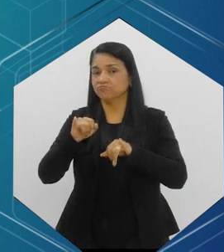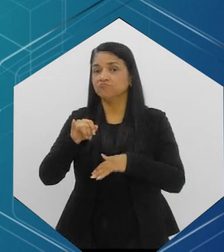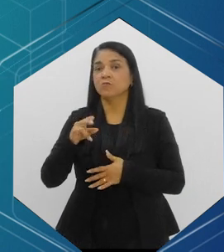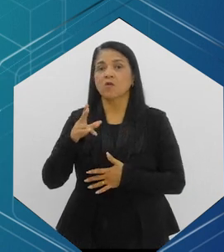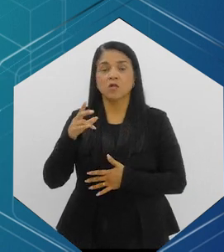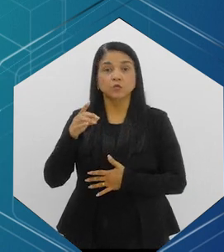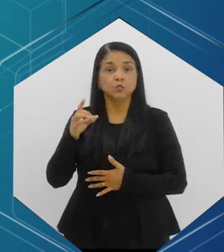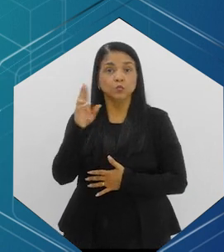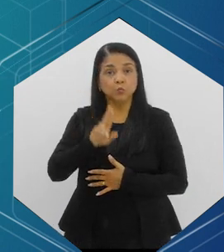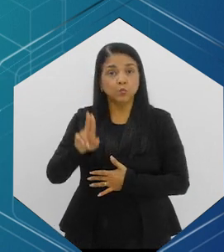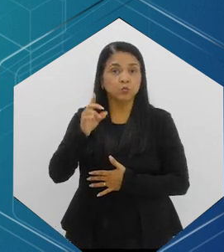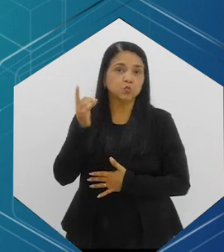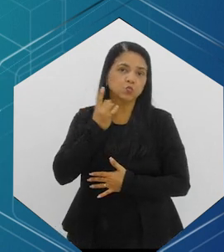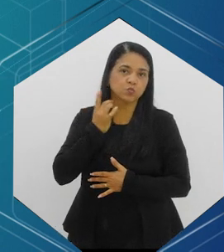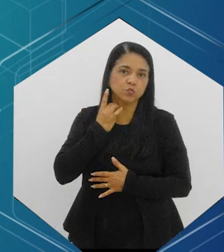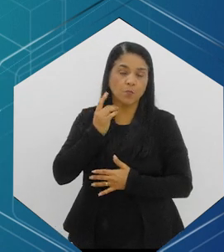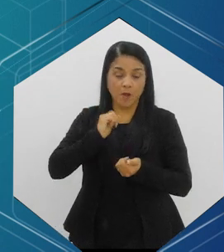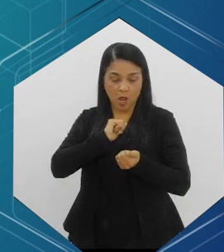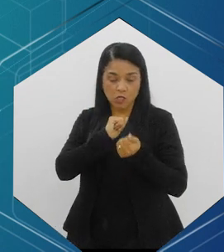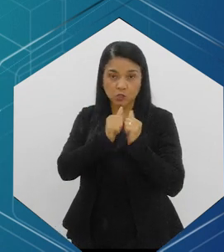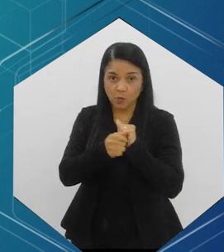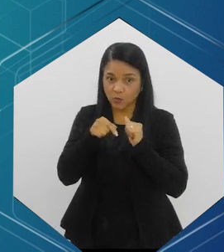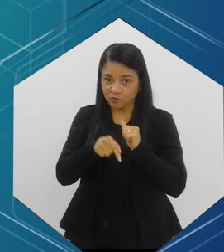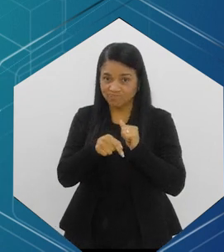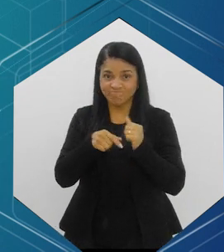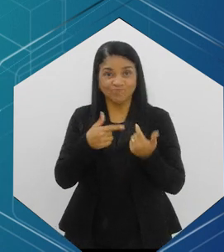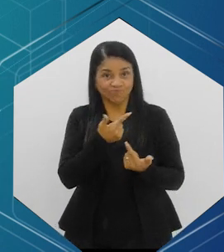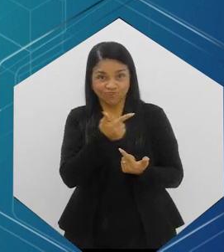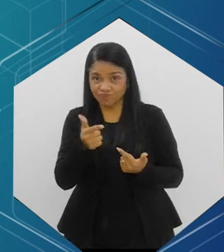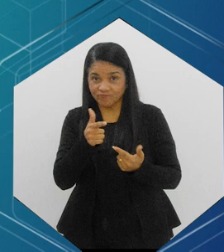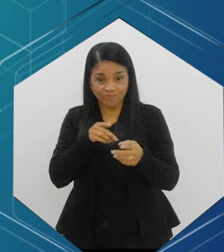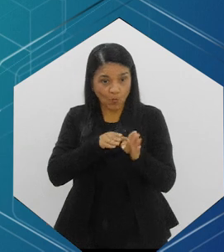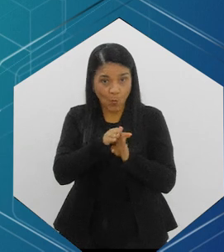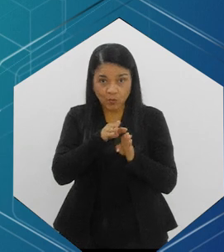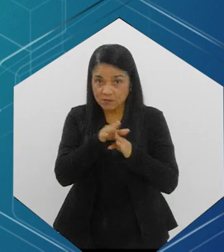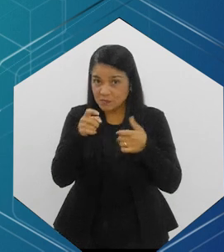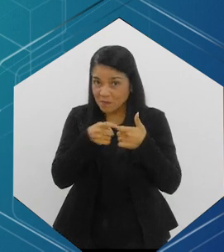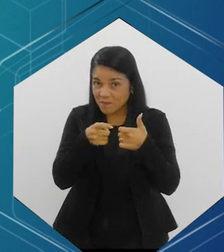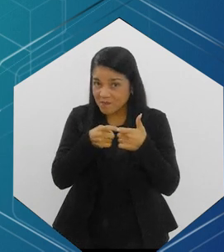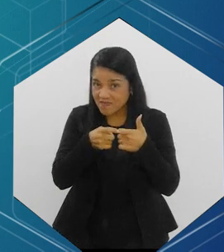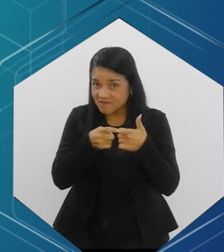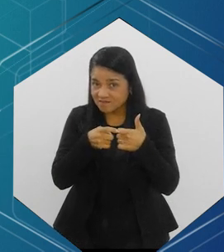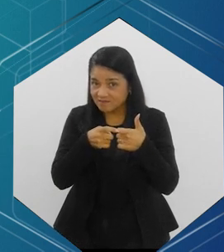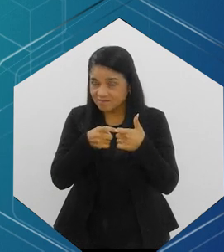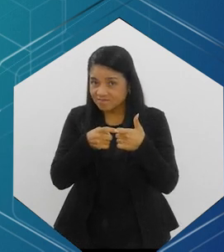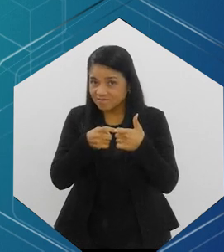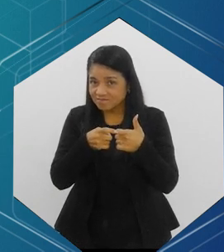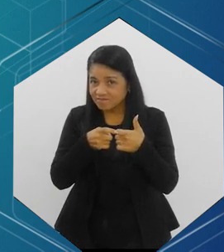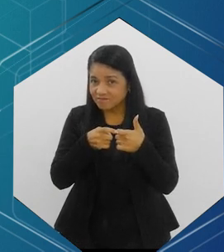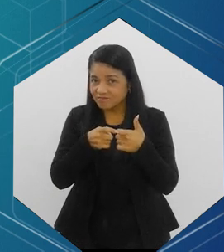hormônios para prática desportiva, né? Se não tiver indicação